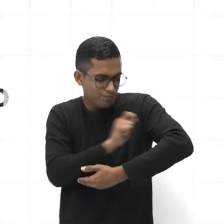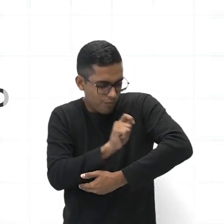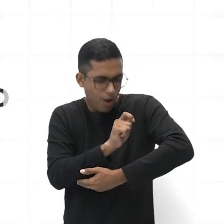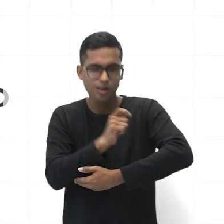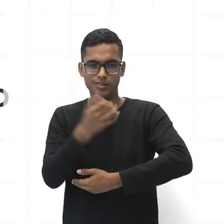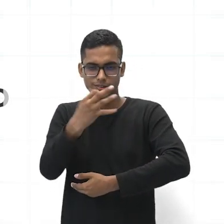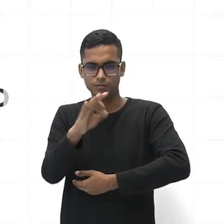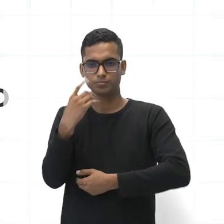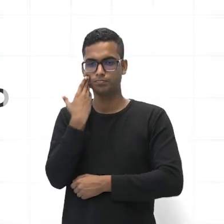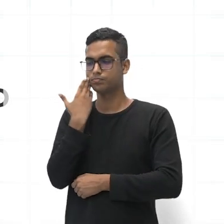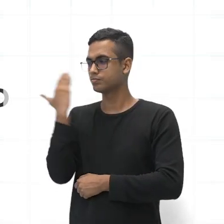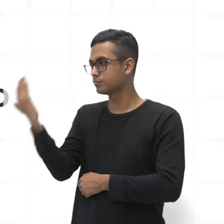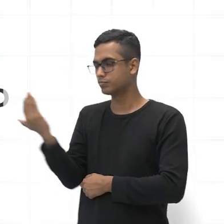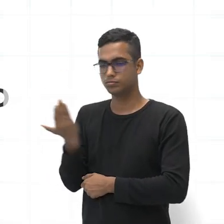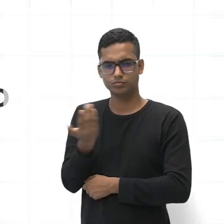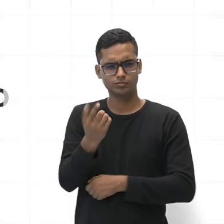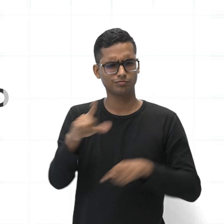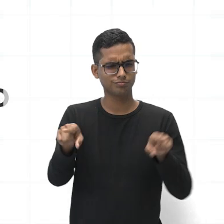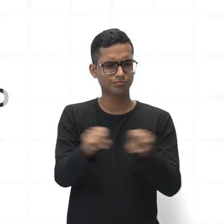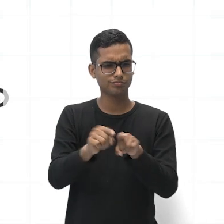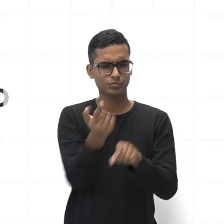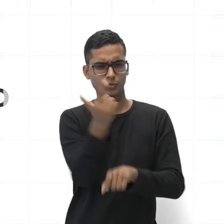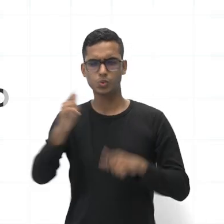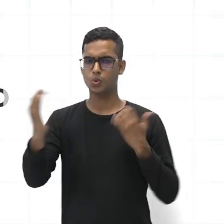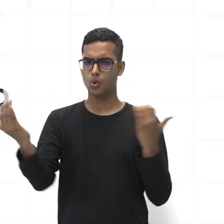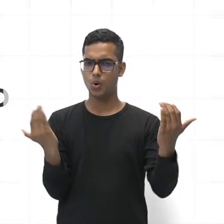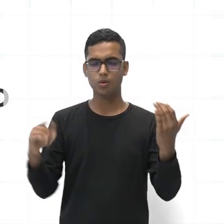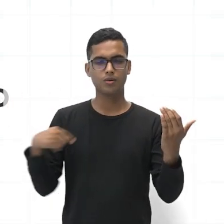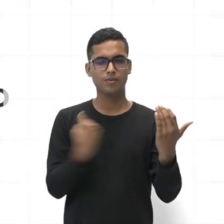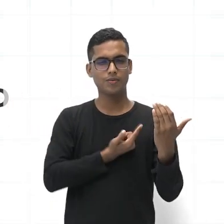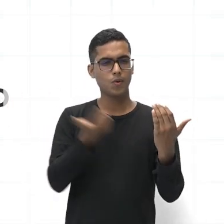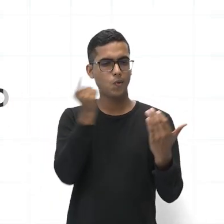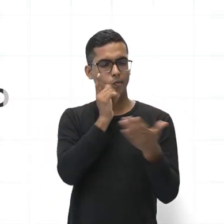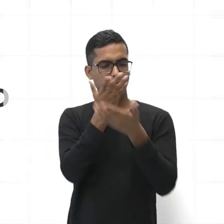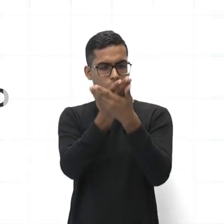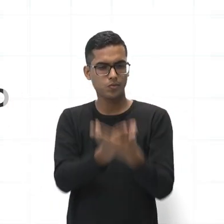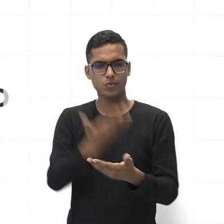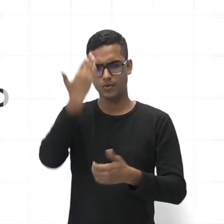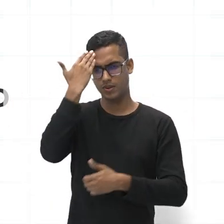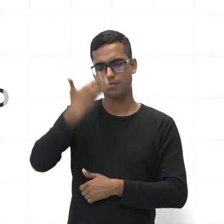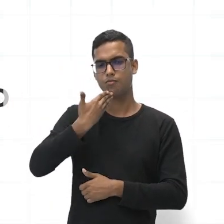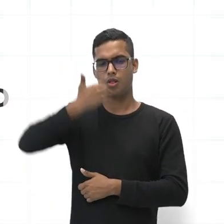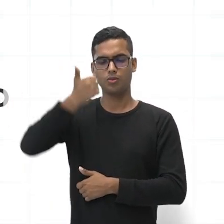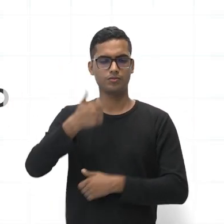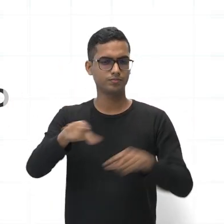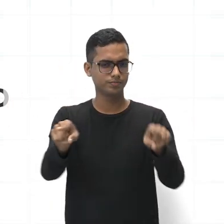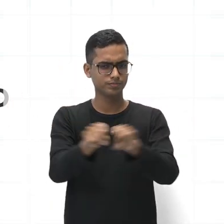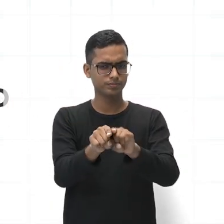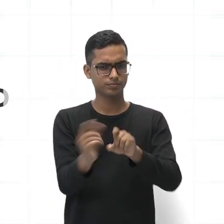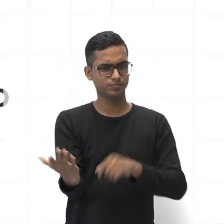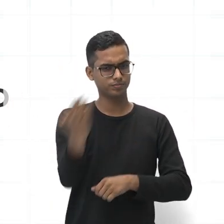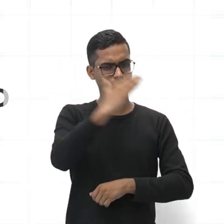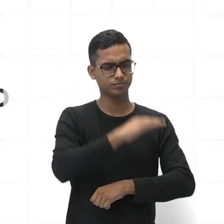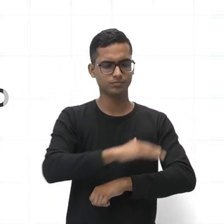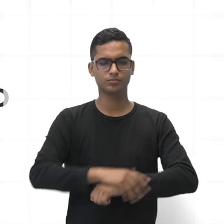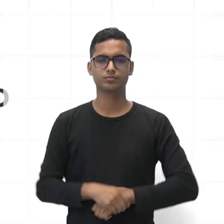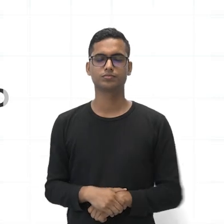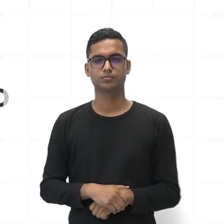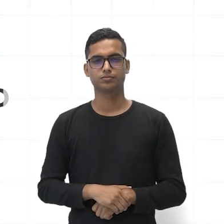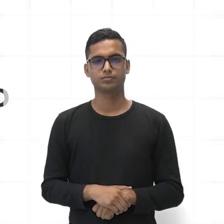por aí. Nós temos uma outra explicação para fazer essa relação ainda do sistema nervoso com o locomotor. Vamos